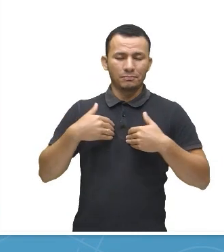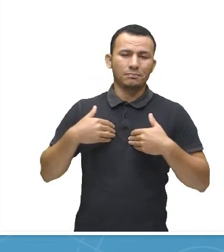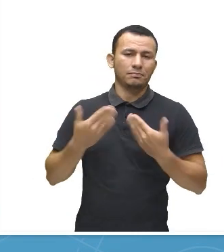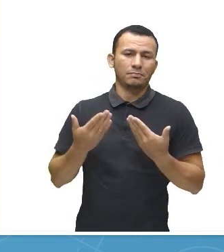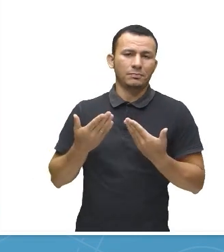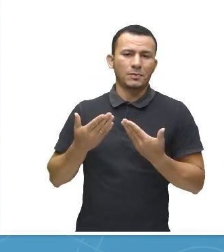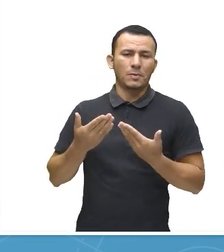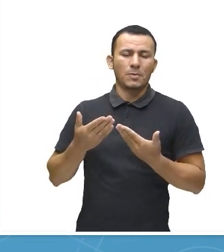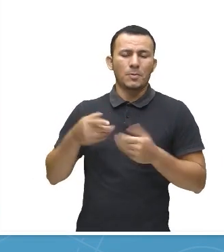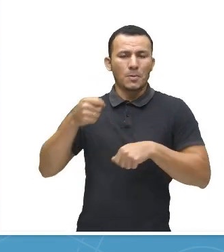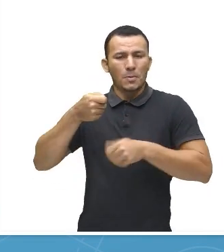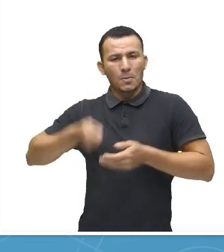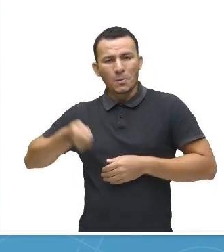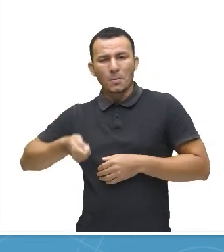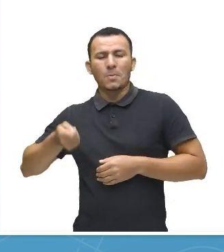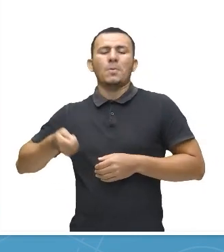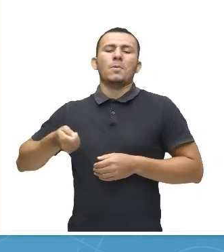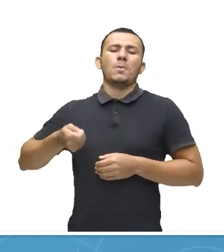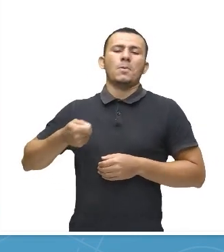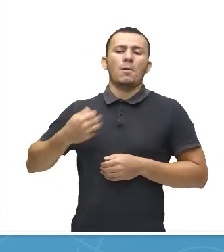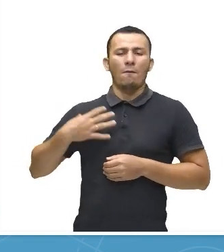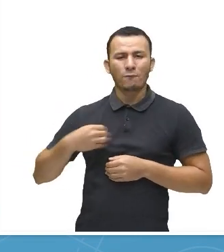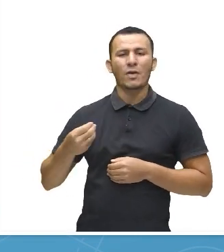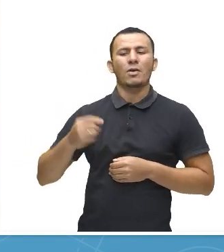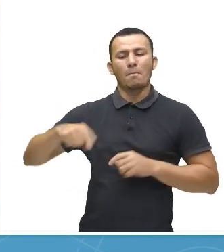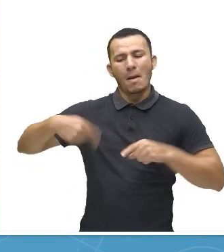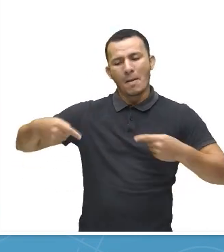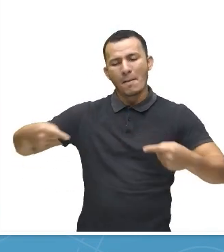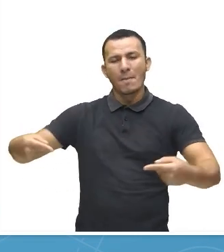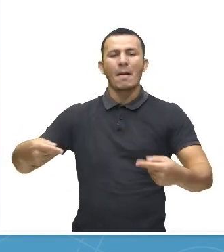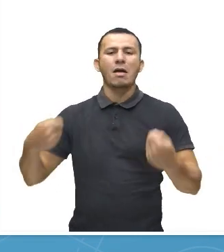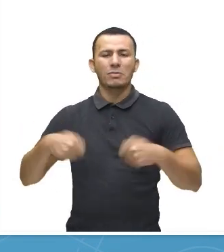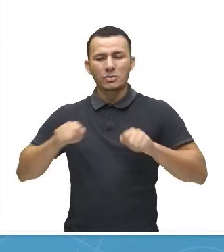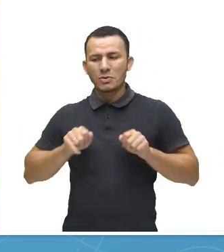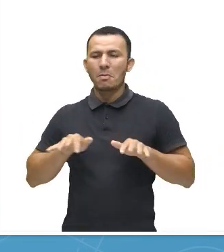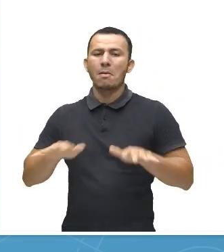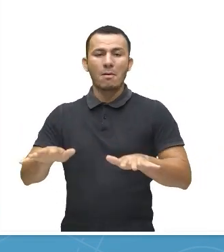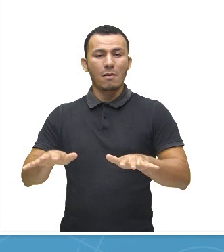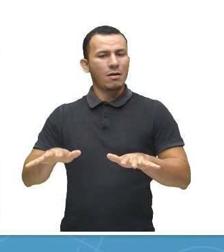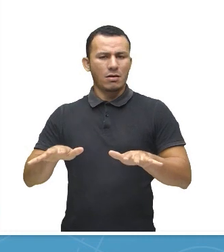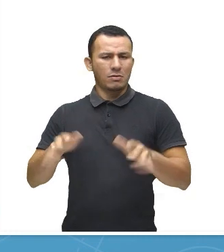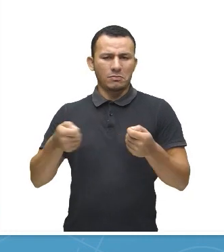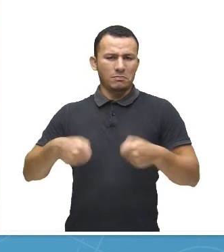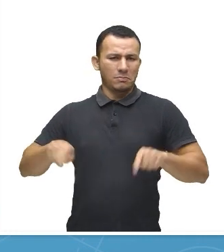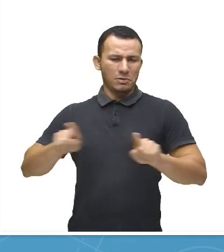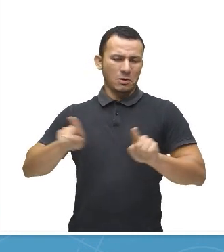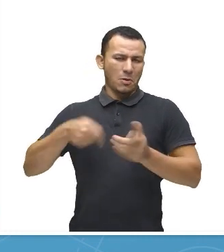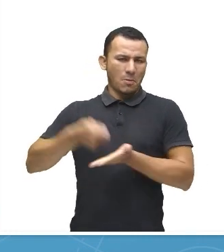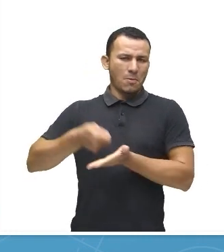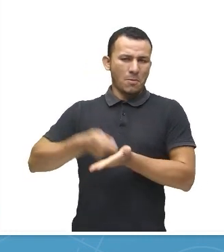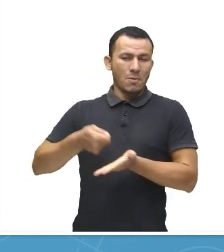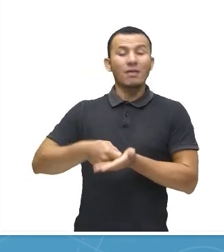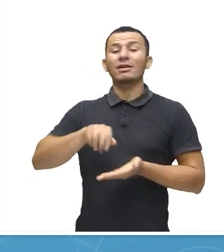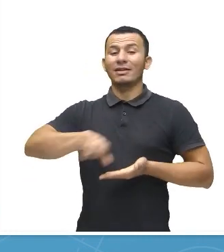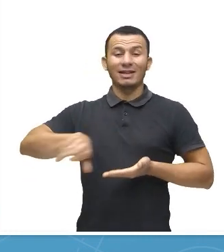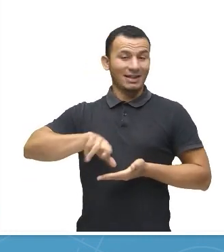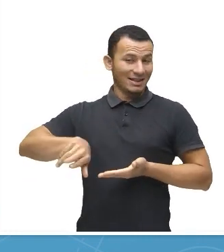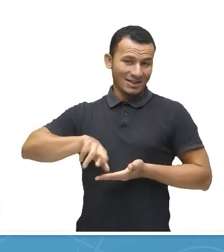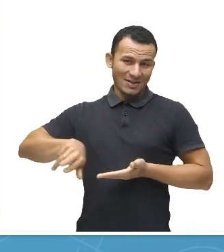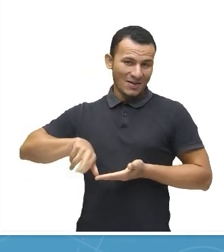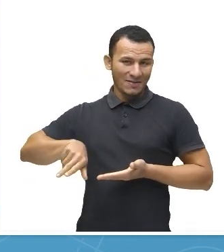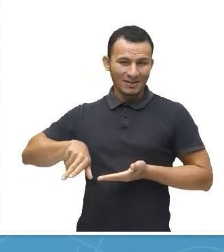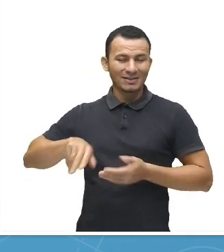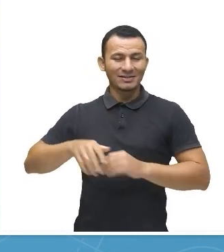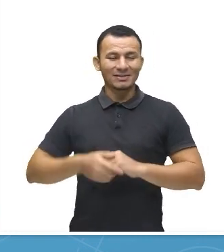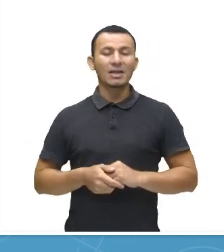seja reprodutor, que ele gere filhos, que ele tenha reprodução. Não é necessidade, não é obrigatório para todos